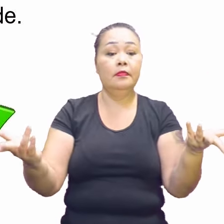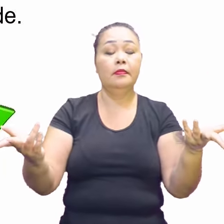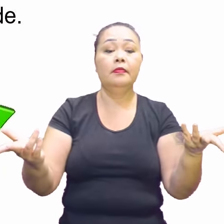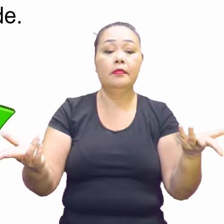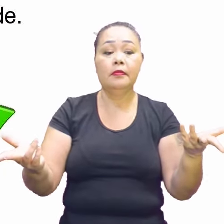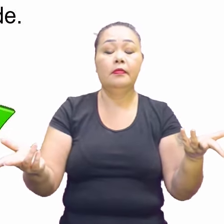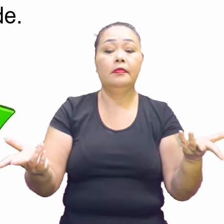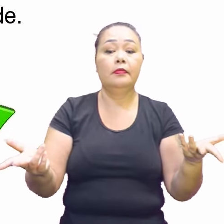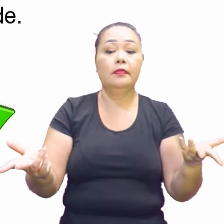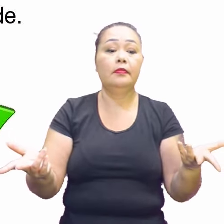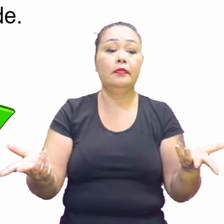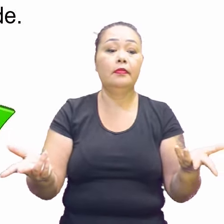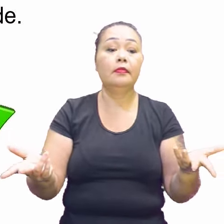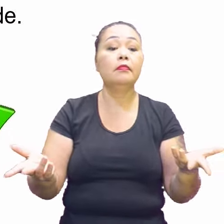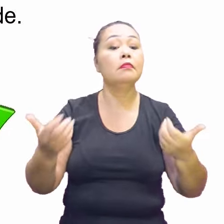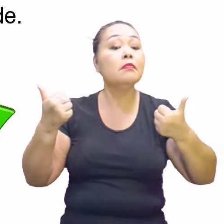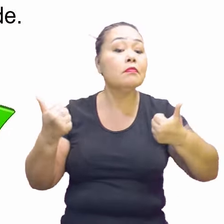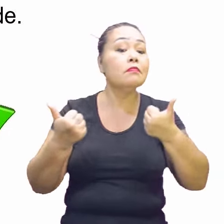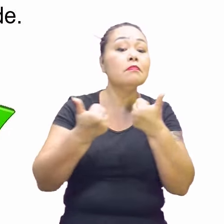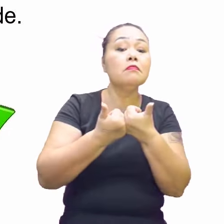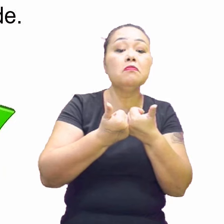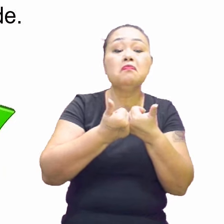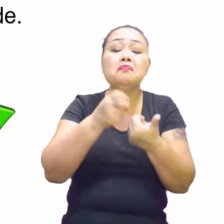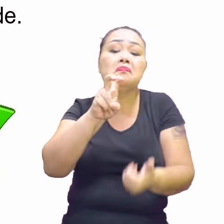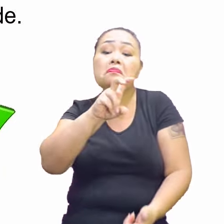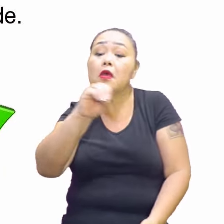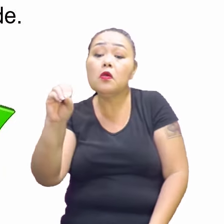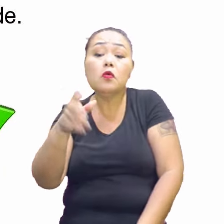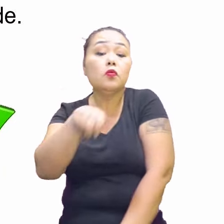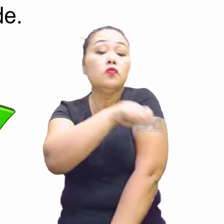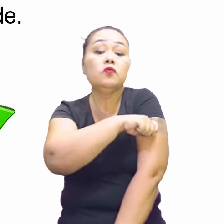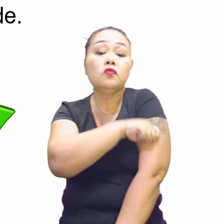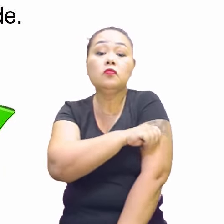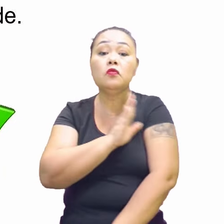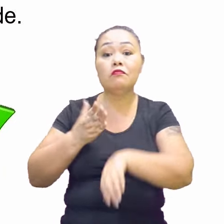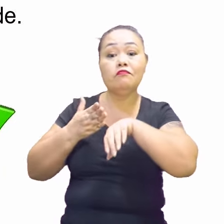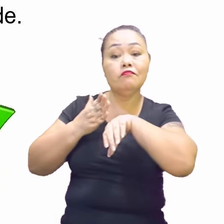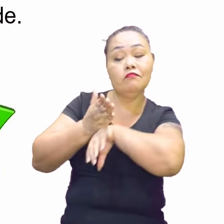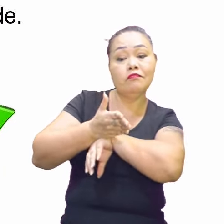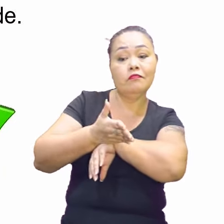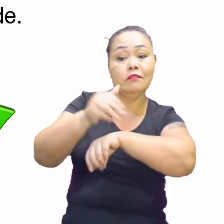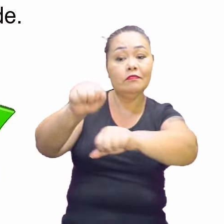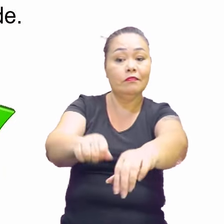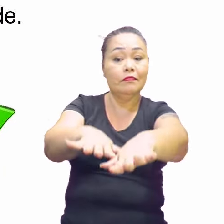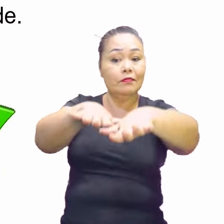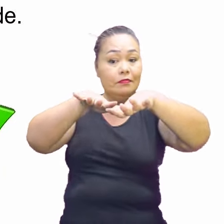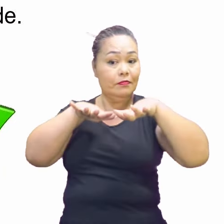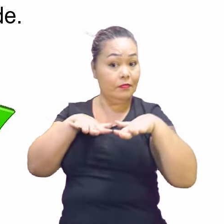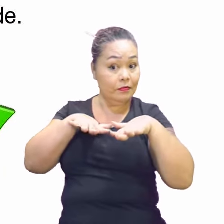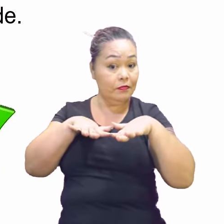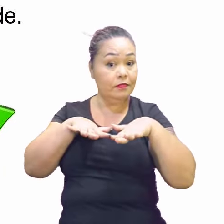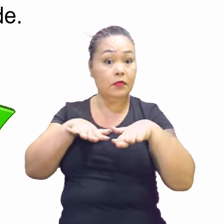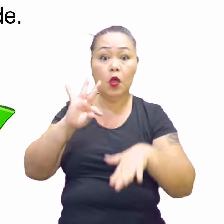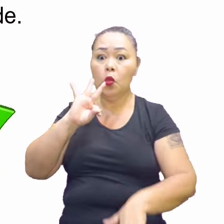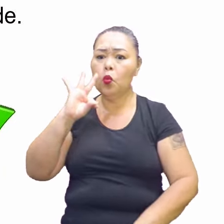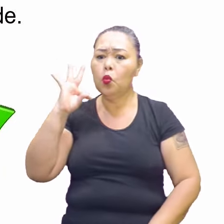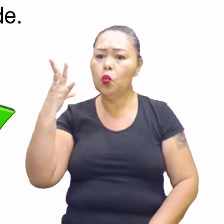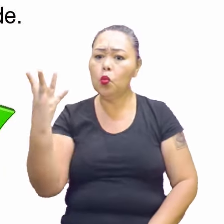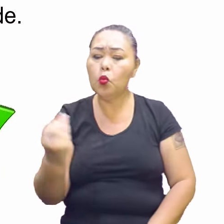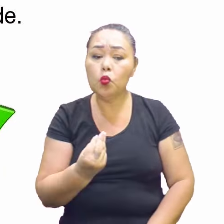manifestação. Perto de 500 alunos compareceram à solenidade. Todos